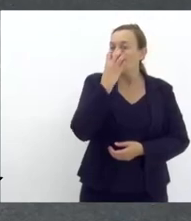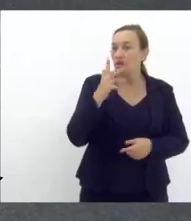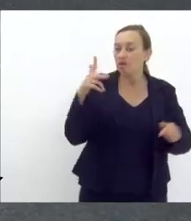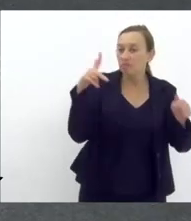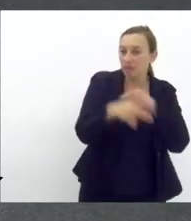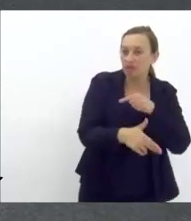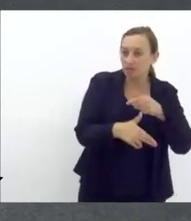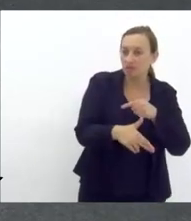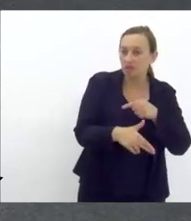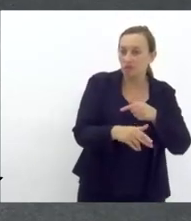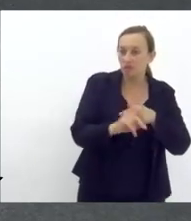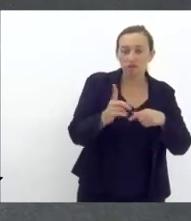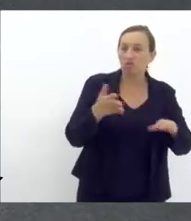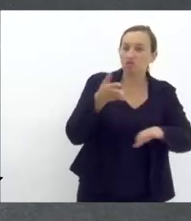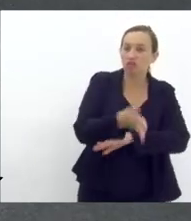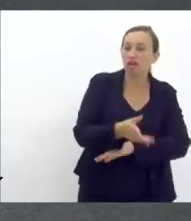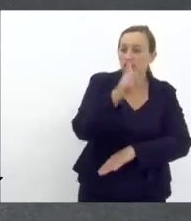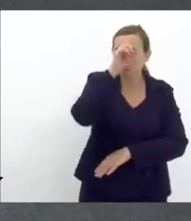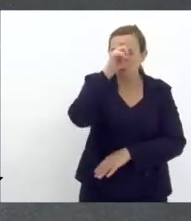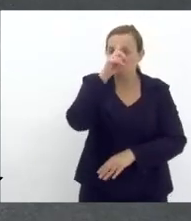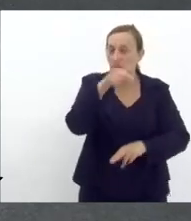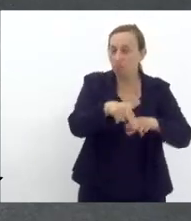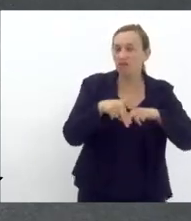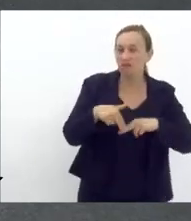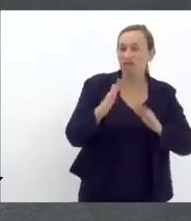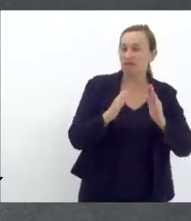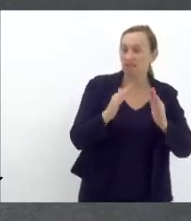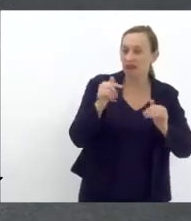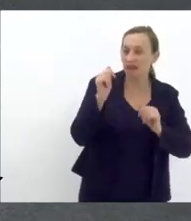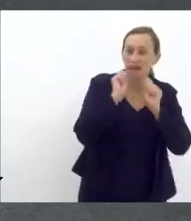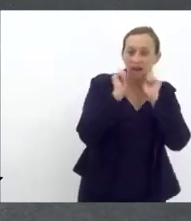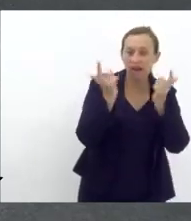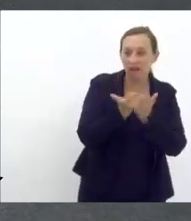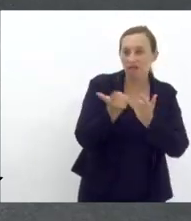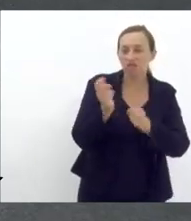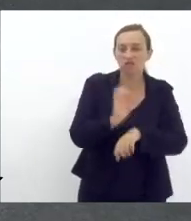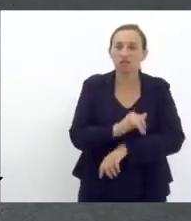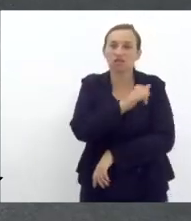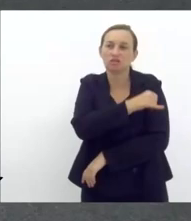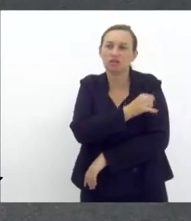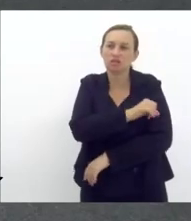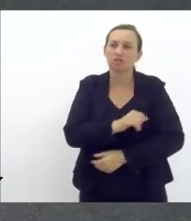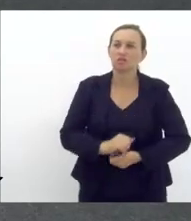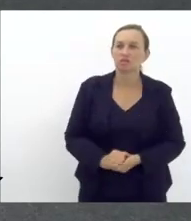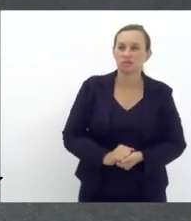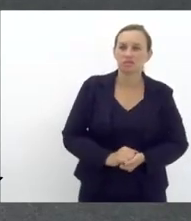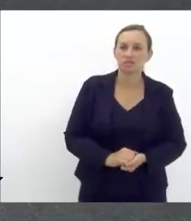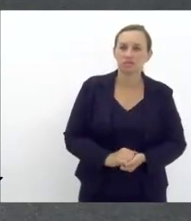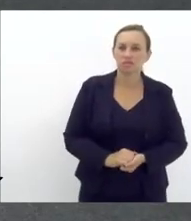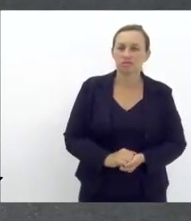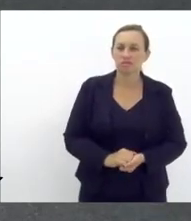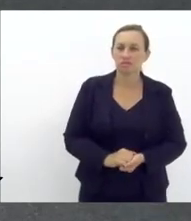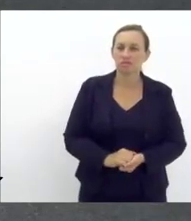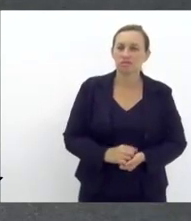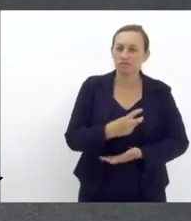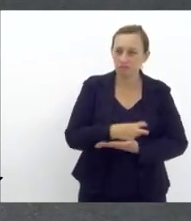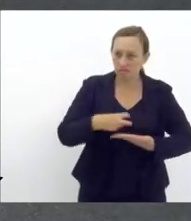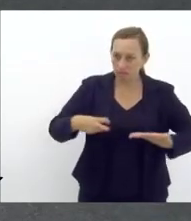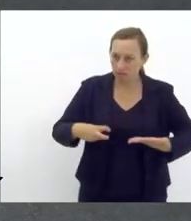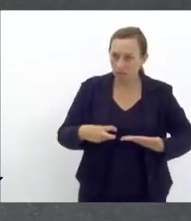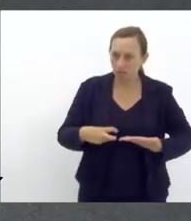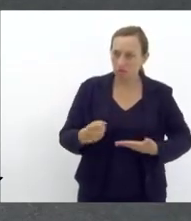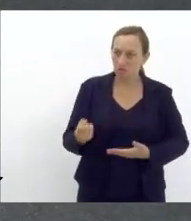do Rio de Janeiro foi por isso que essa casa aqui Assembleia Legislativa do Estado do Rio de Janeiro fez o impeachment